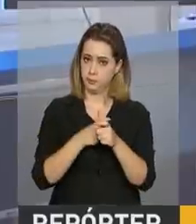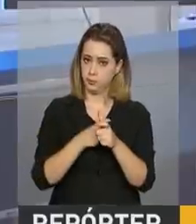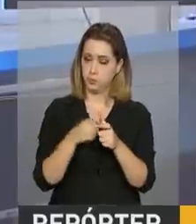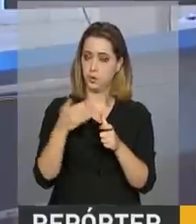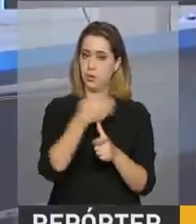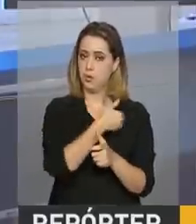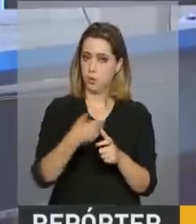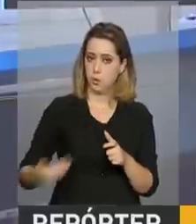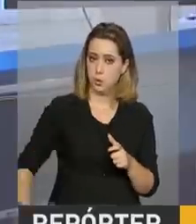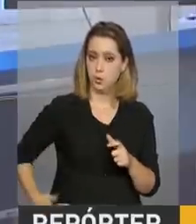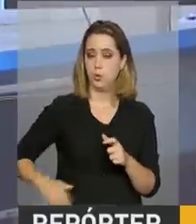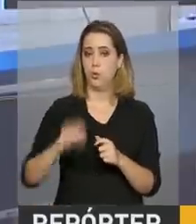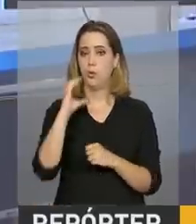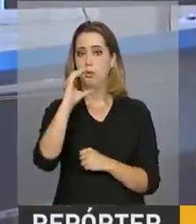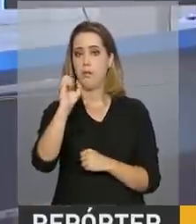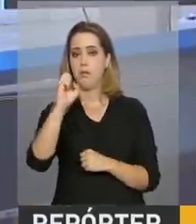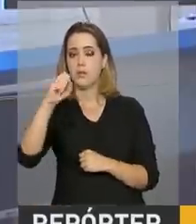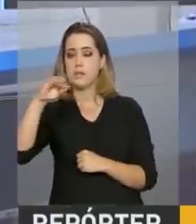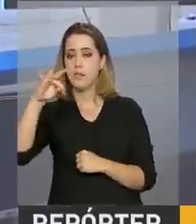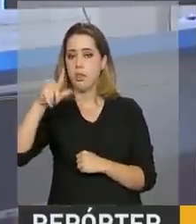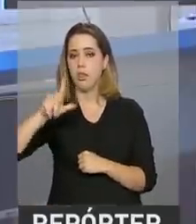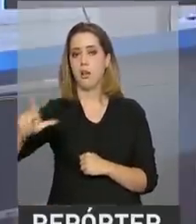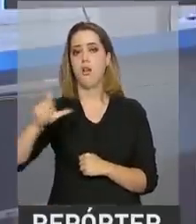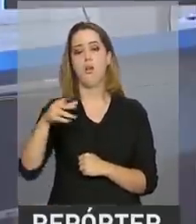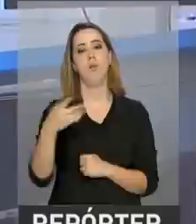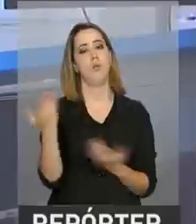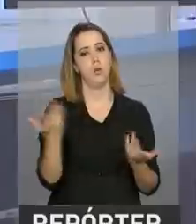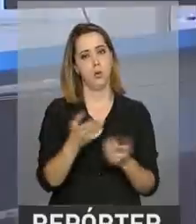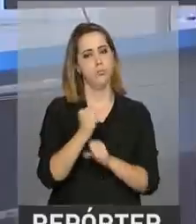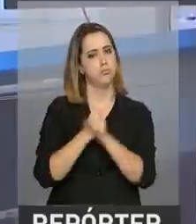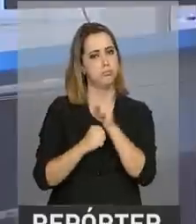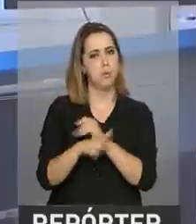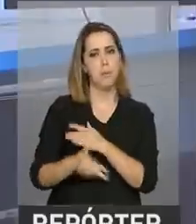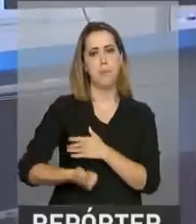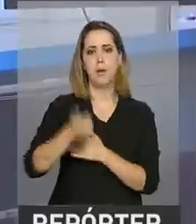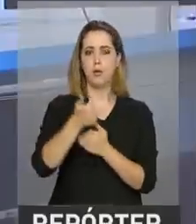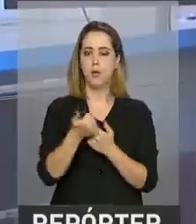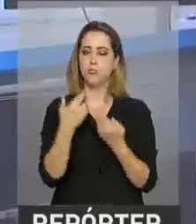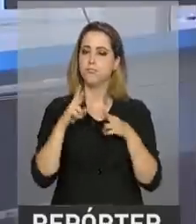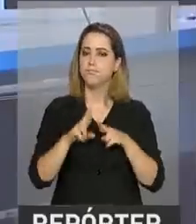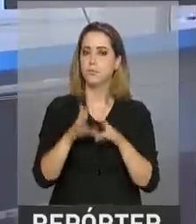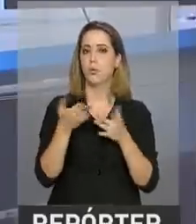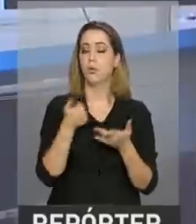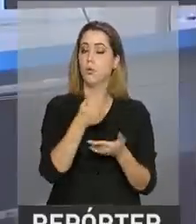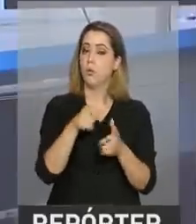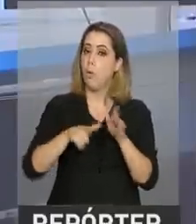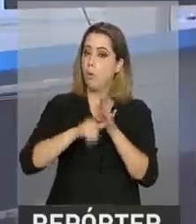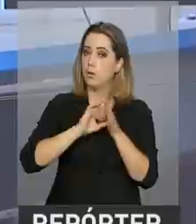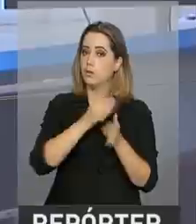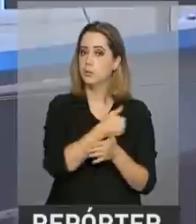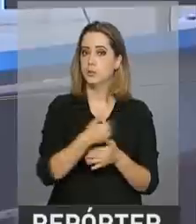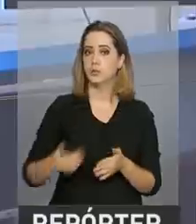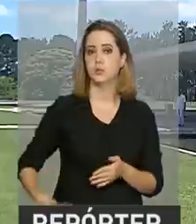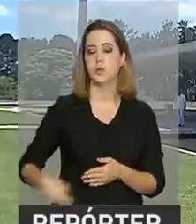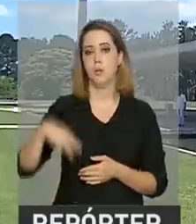do governo central em 2016 foi melhor que o esperado pelo governo. A repórter Mara Knupp tem os